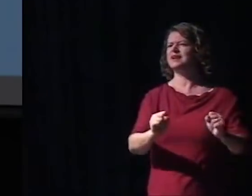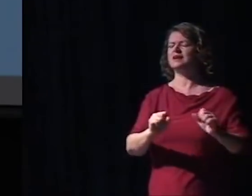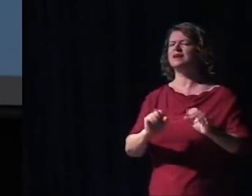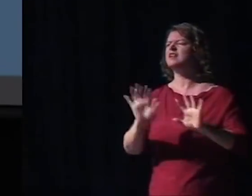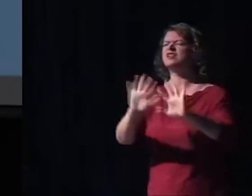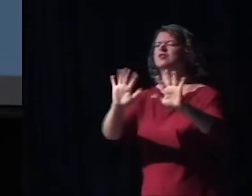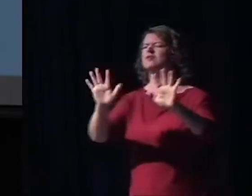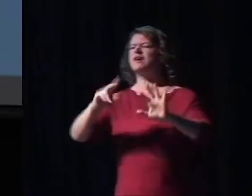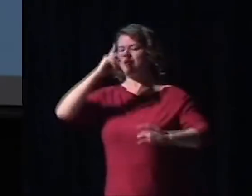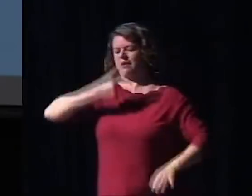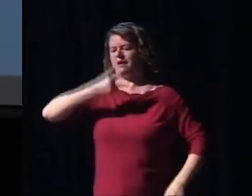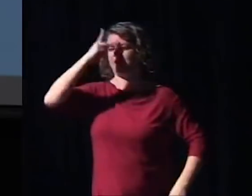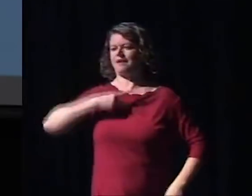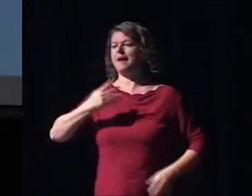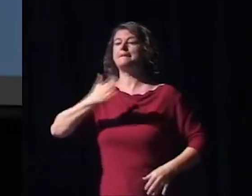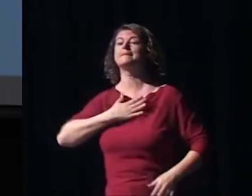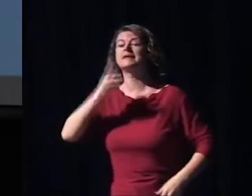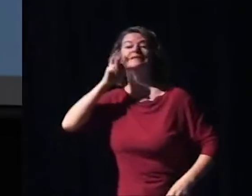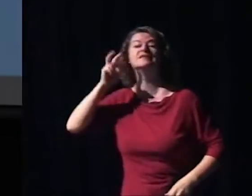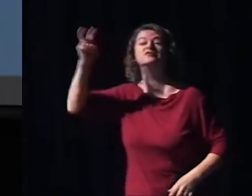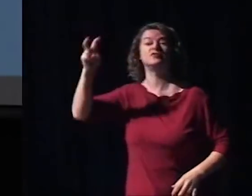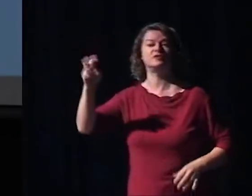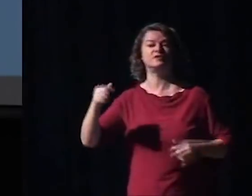não é a nossa capacidade